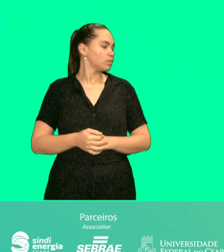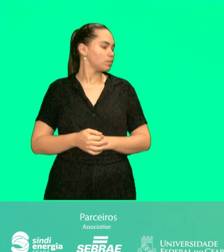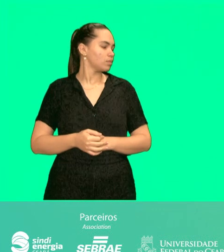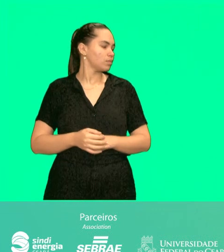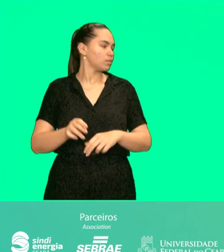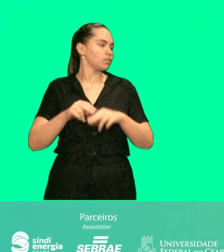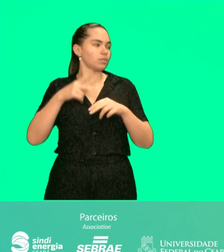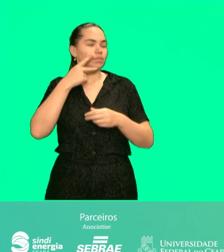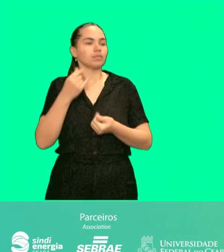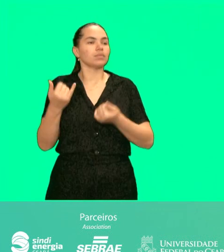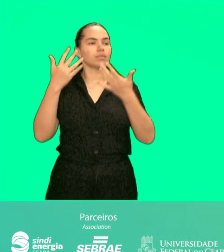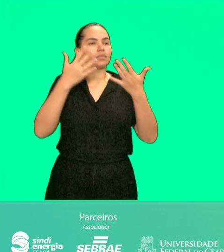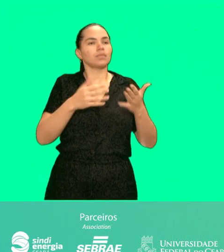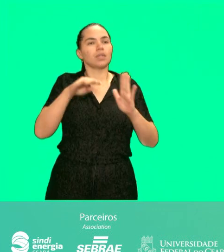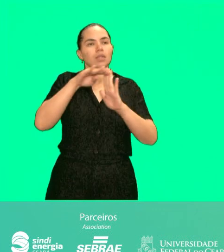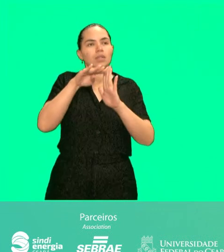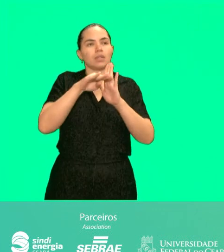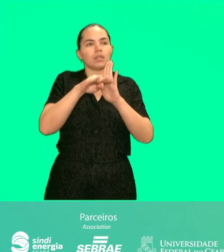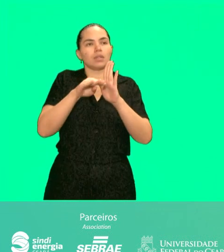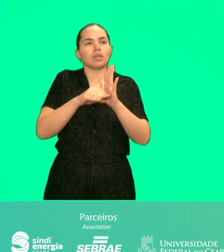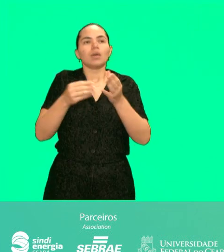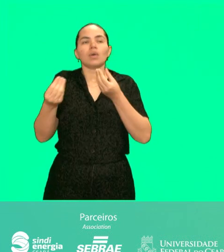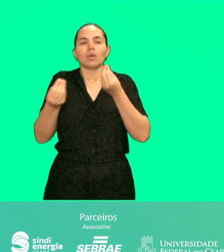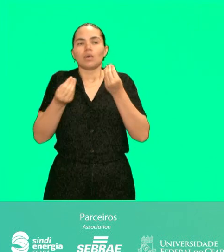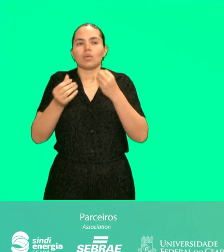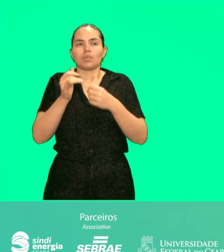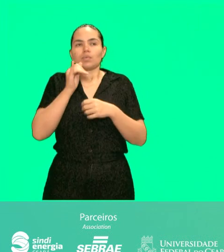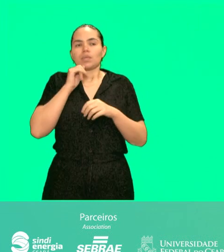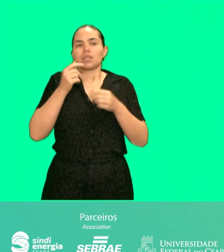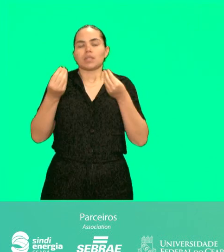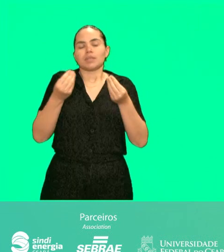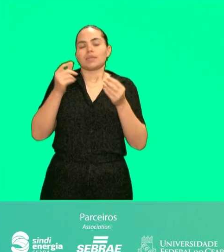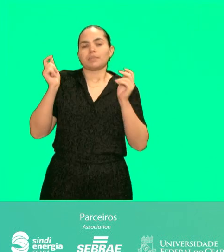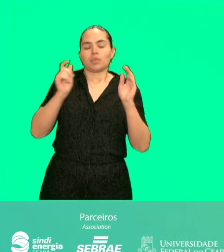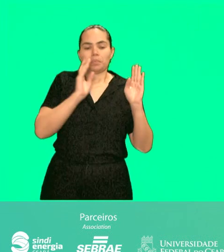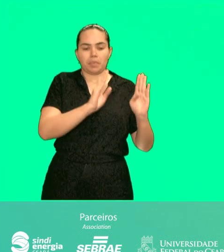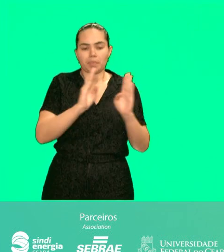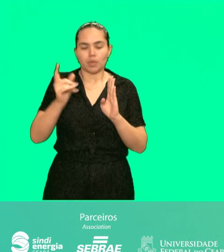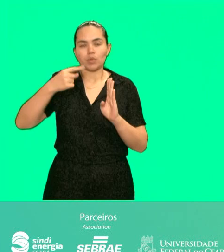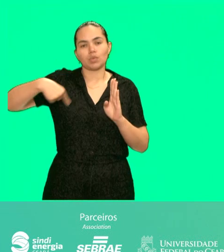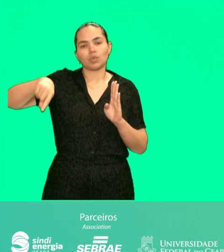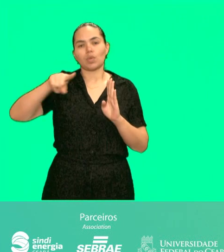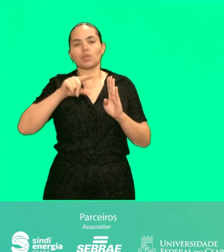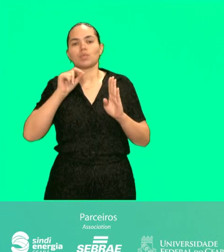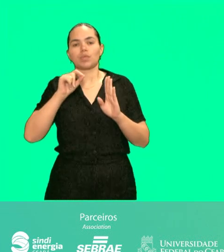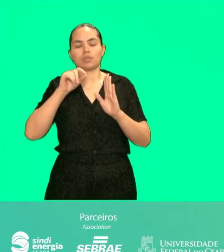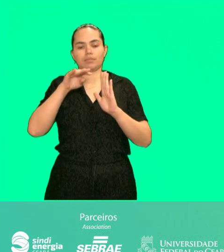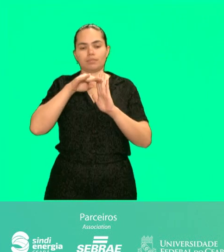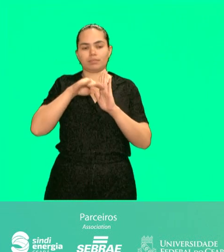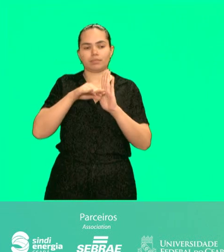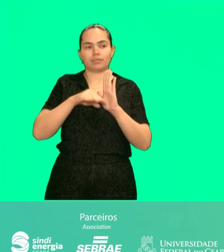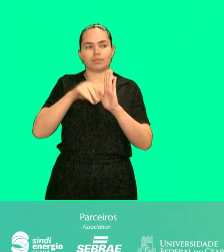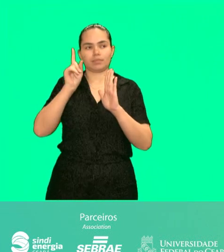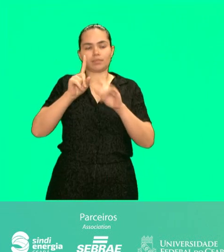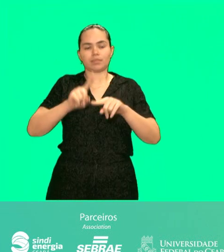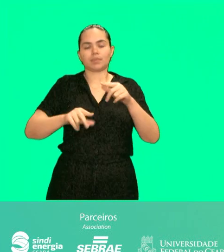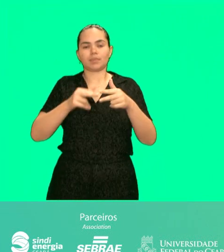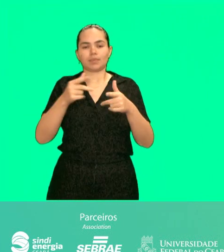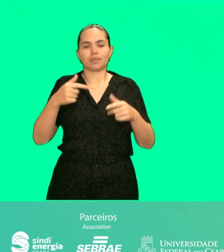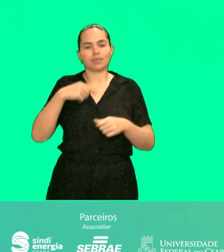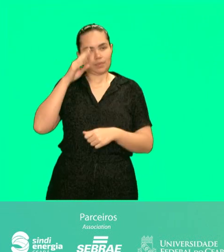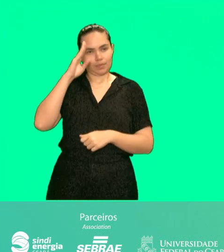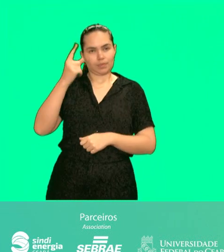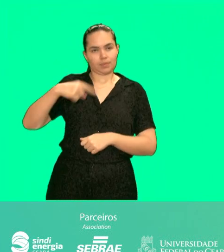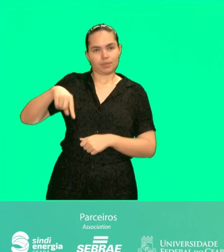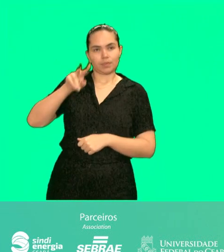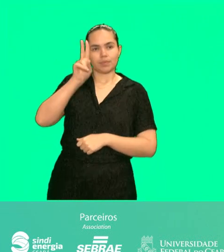Falando pouco So, de and talking about construtibilidade, né, como eu constructibility, disse, o nosso our conceito concept, é equipamento totalmente modular, the